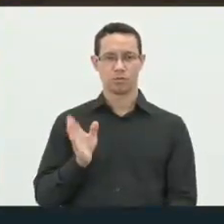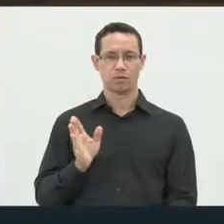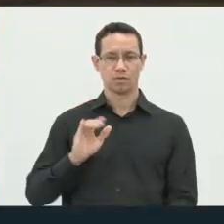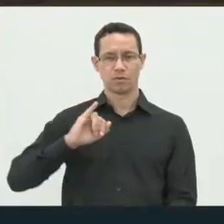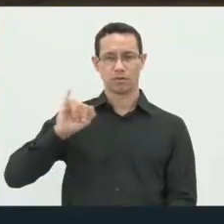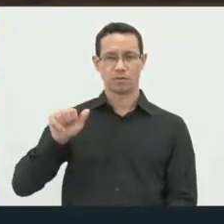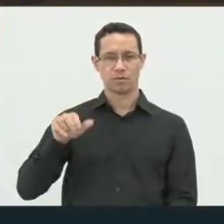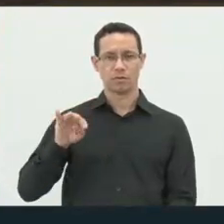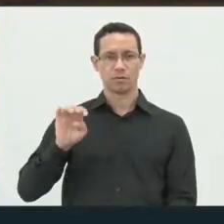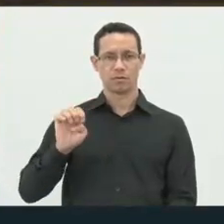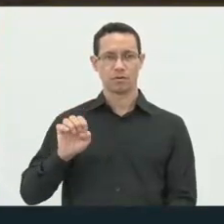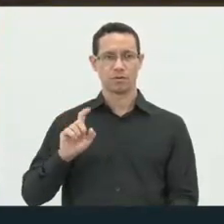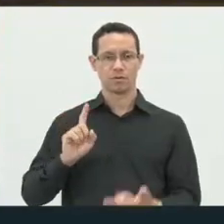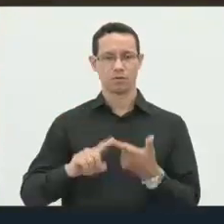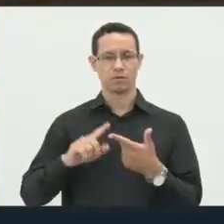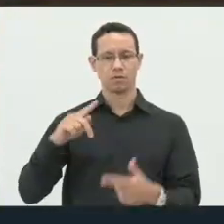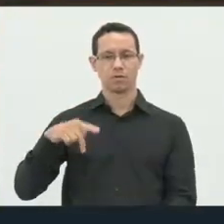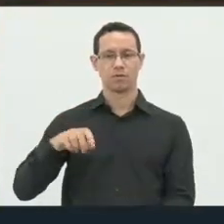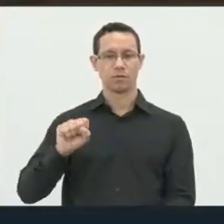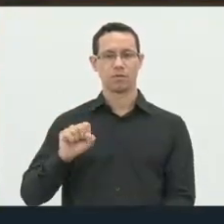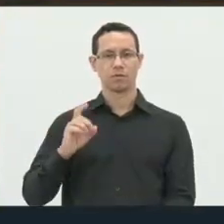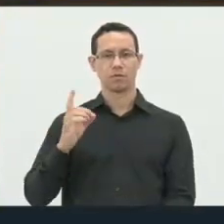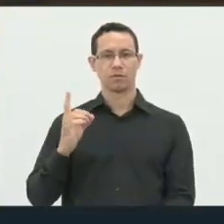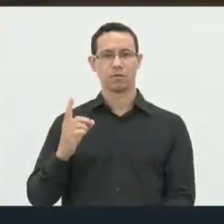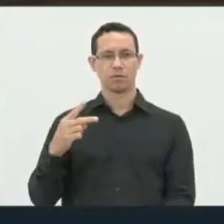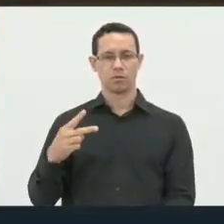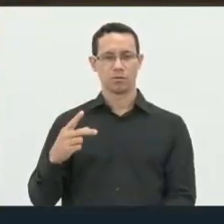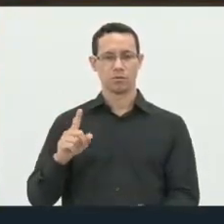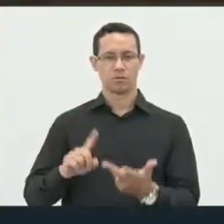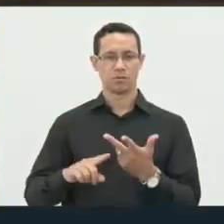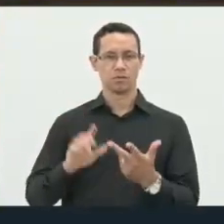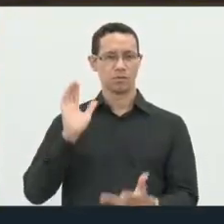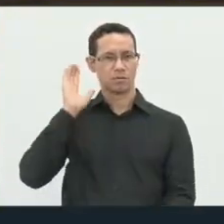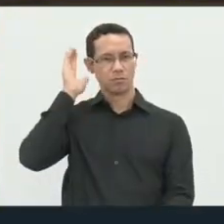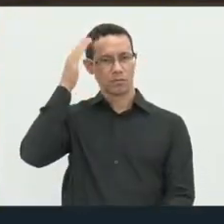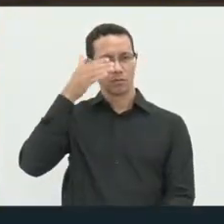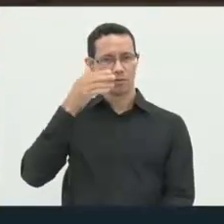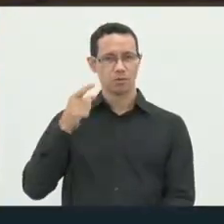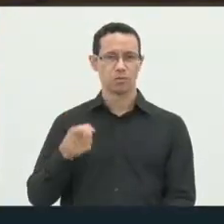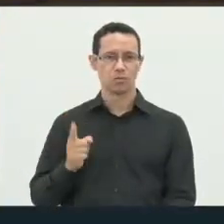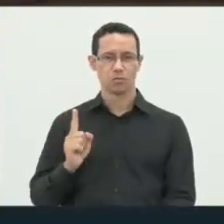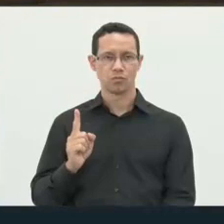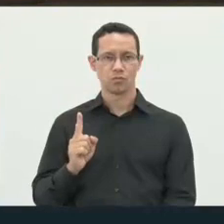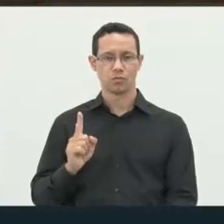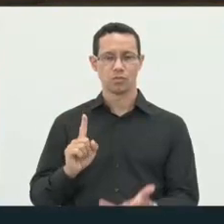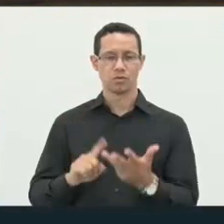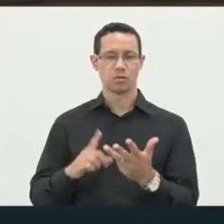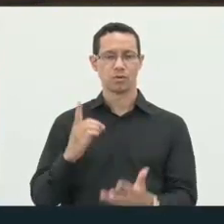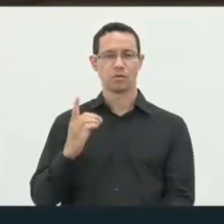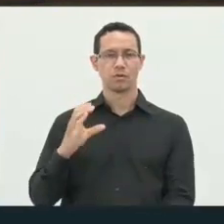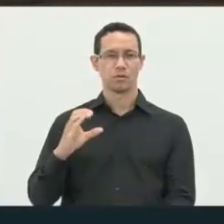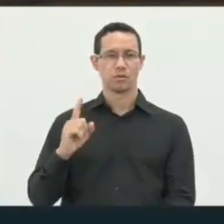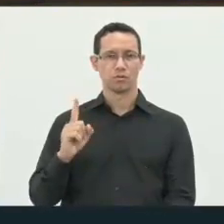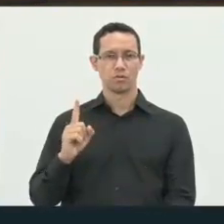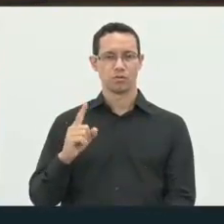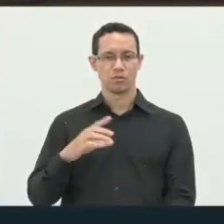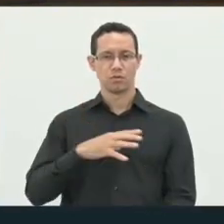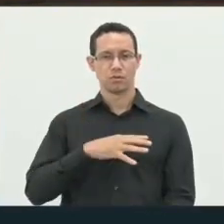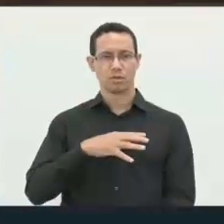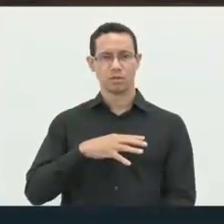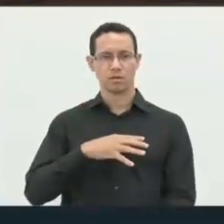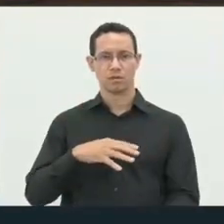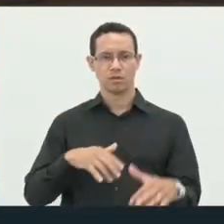PSD 2 republicanos um desse um cidadania 1